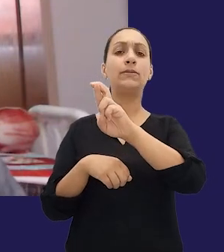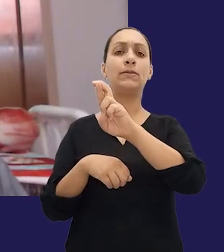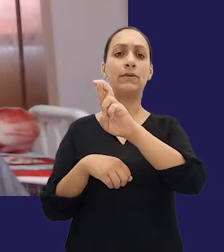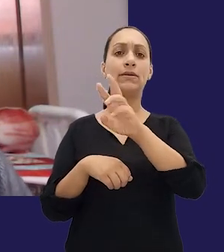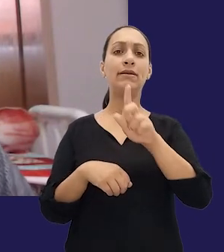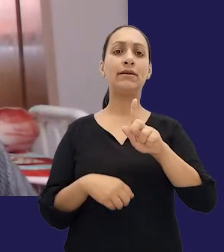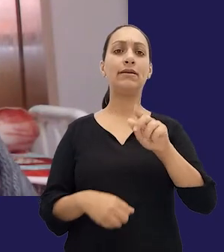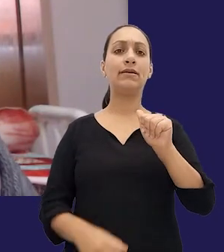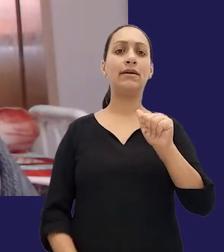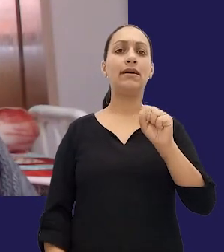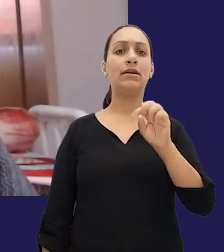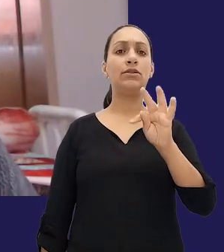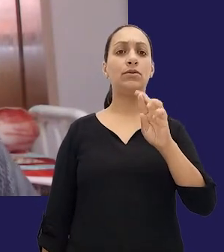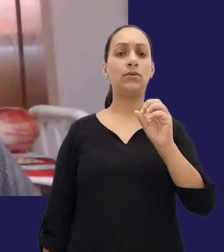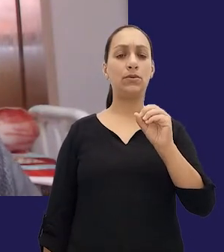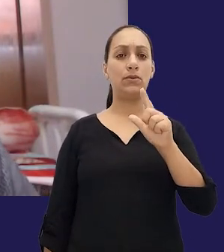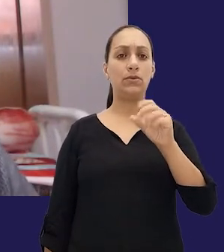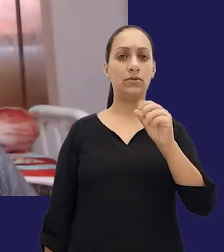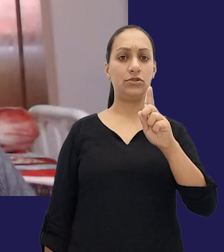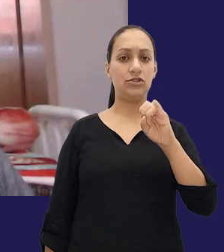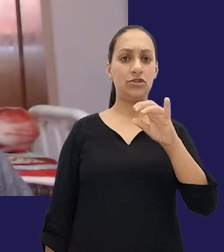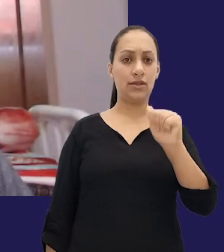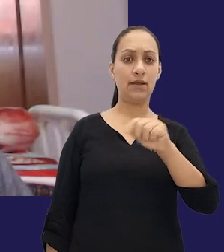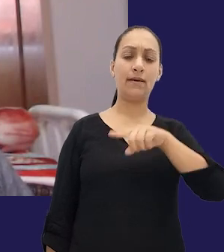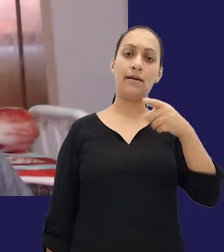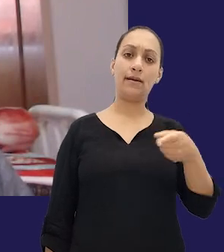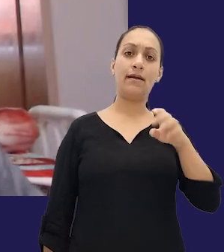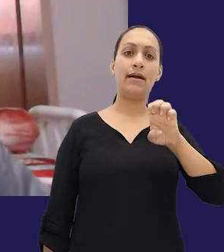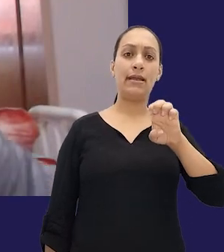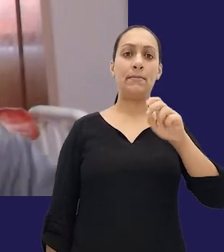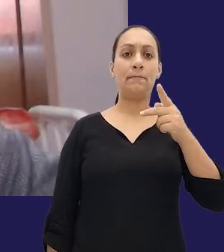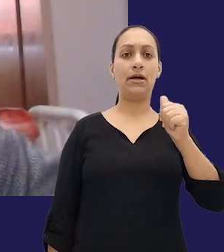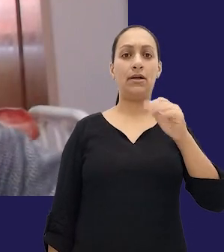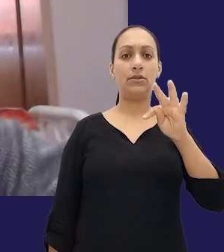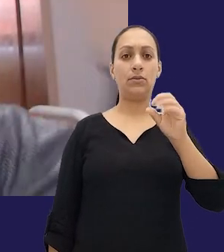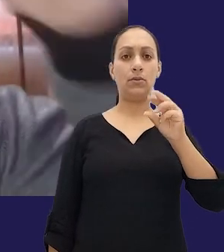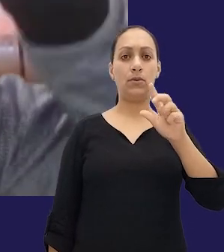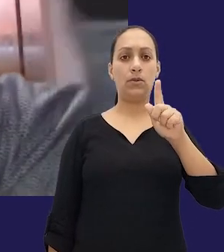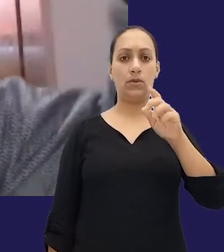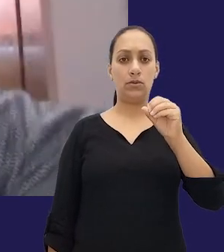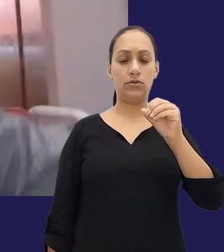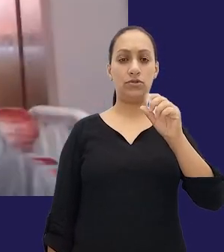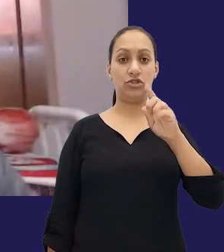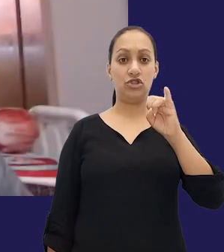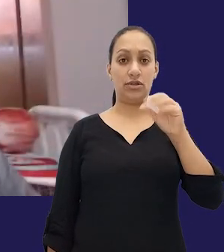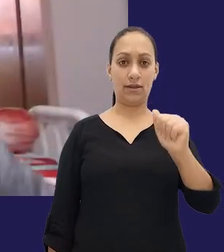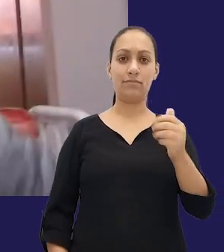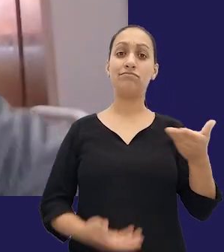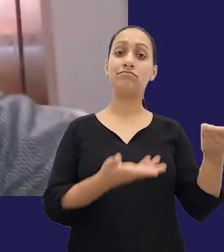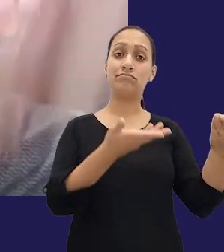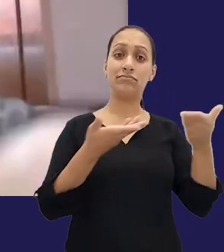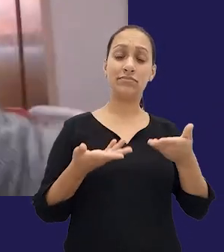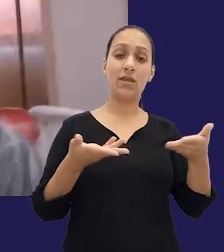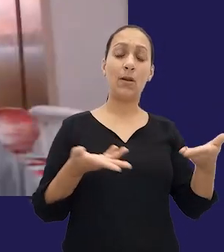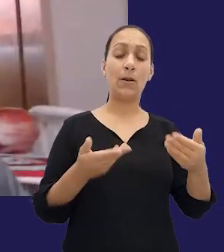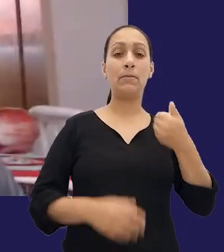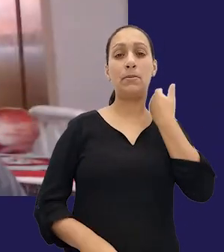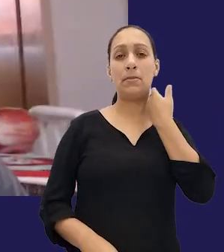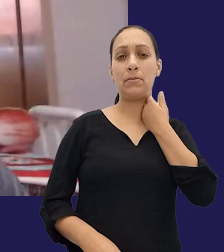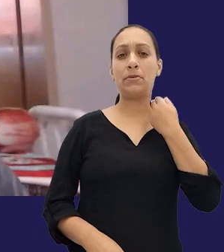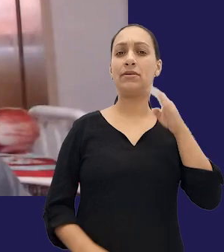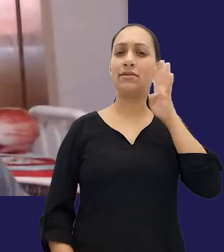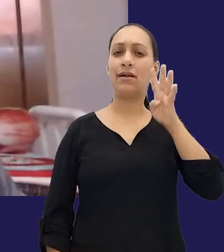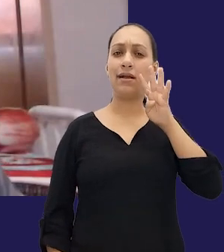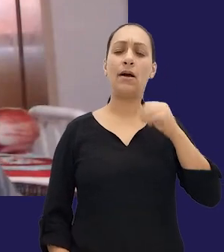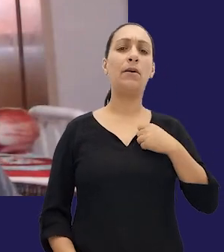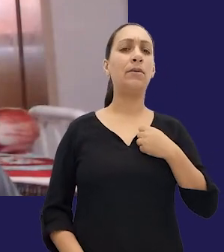Gastroenterologia e Hepatologia. Então, chamo agora para uma conversa, um bate-papo bem legal conosco. O pessoal já vai dando um